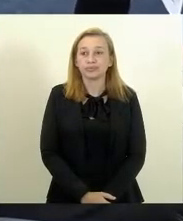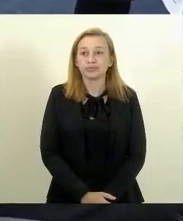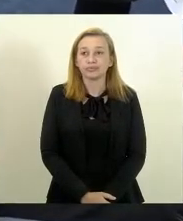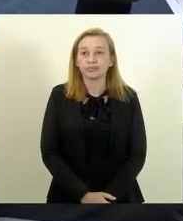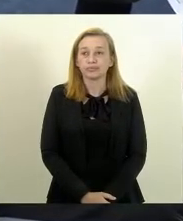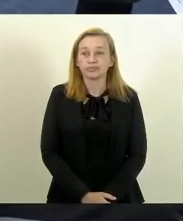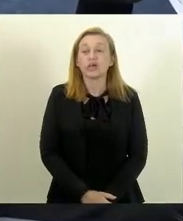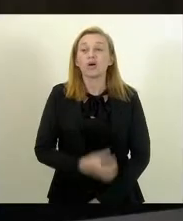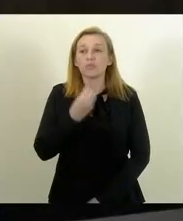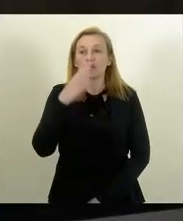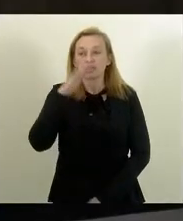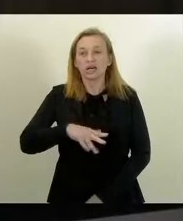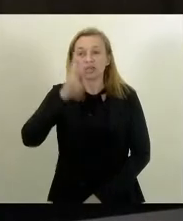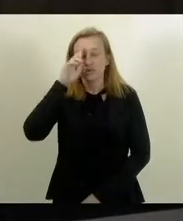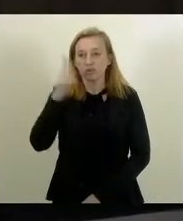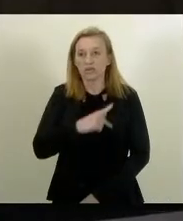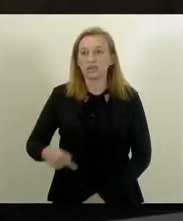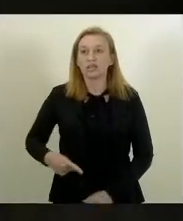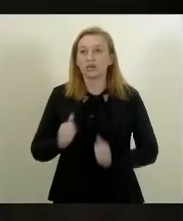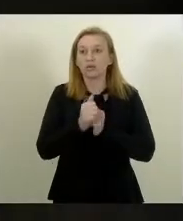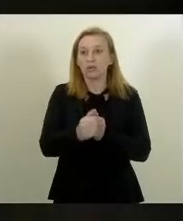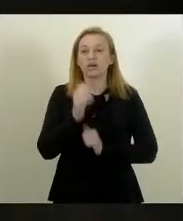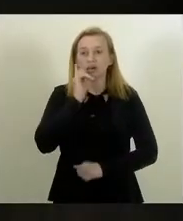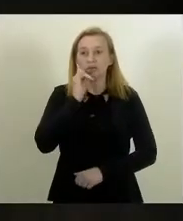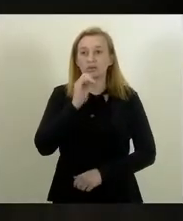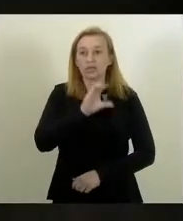Boa tarde, presidente. Acompanhando o relator da CCJ.